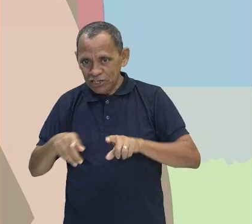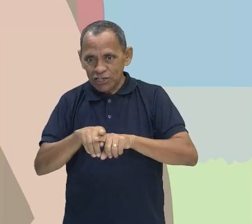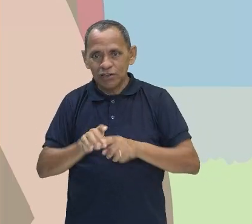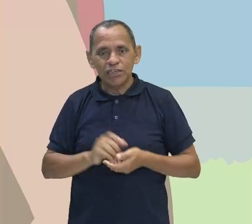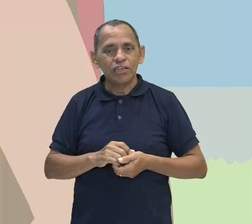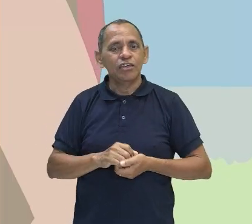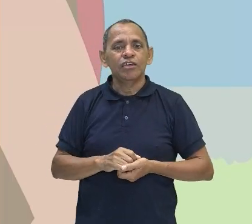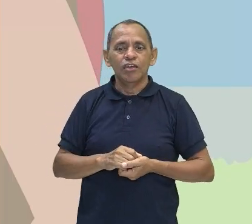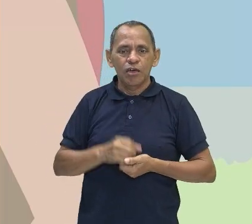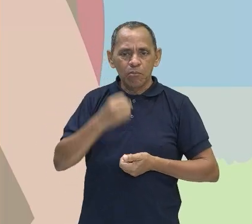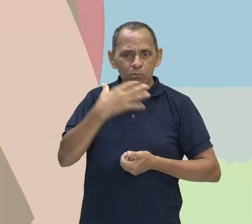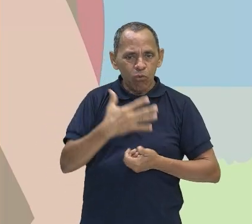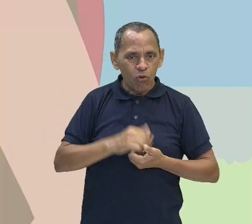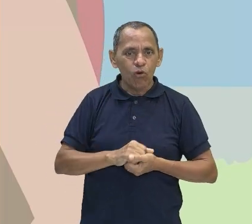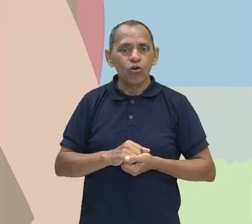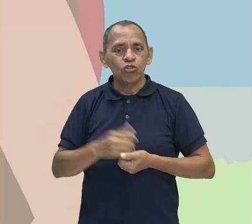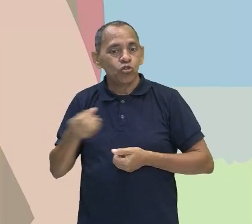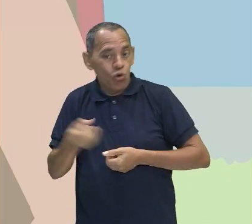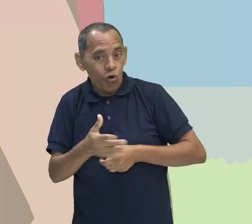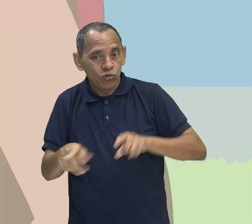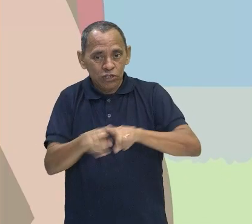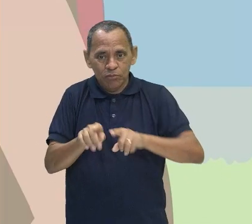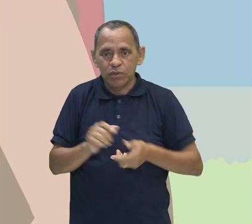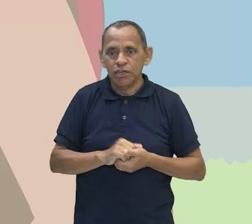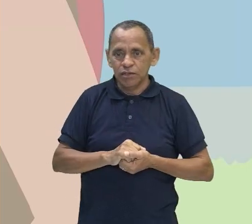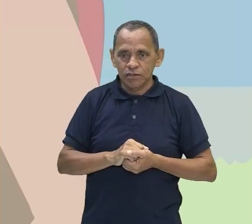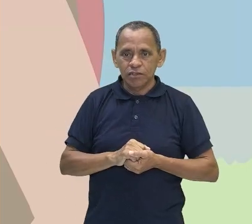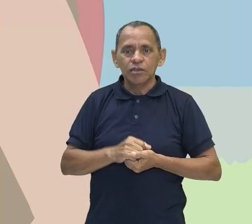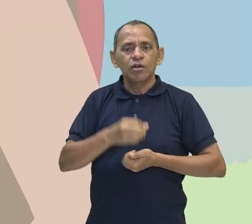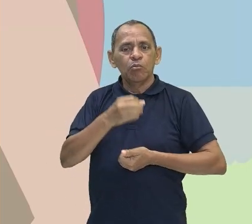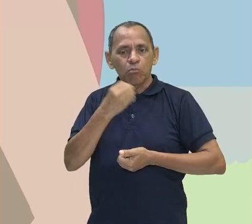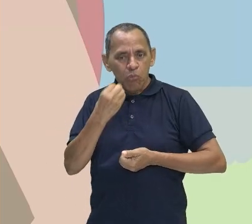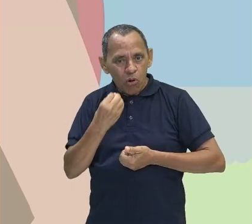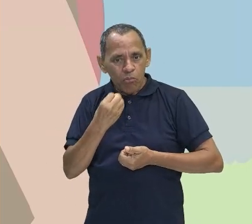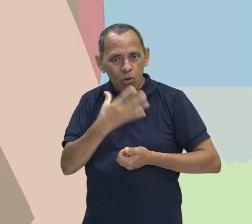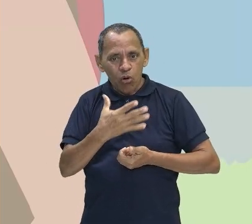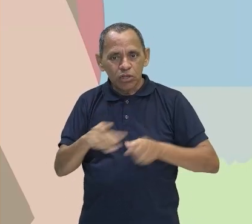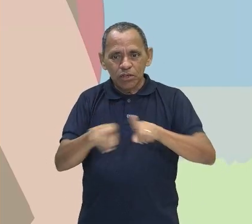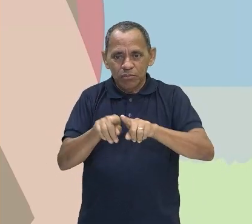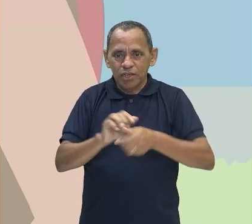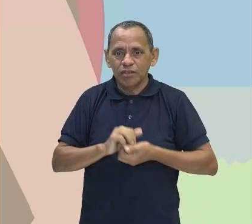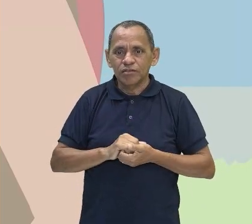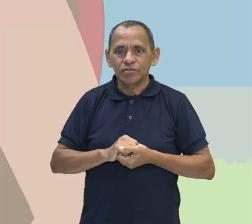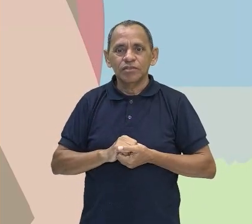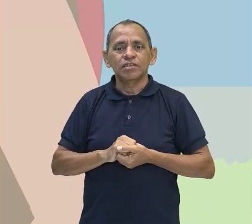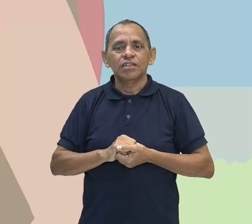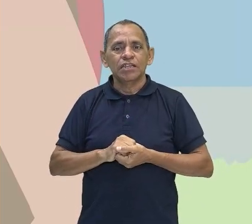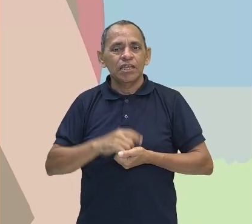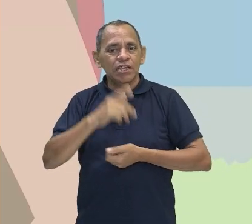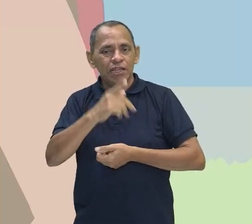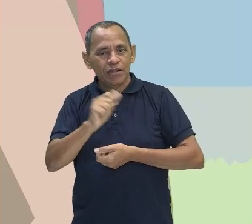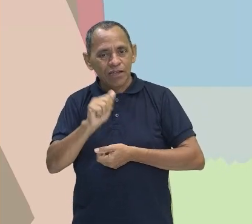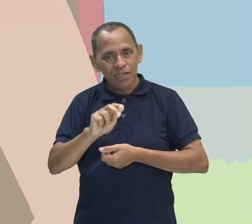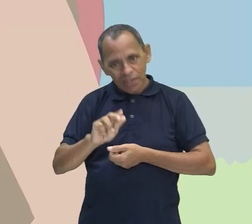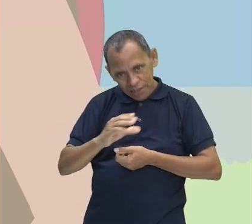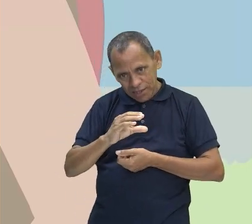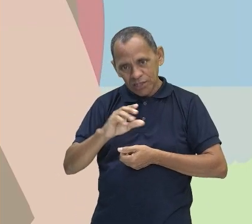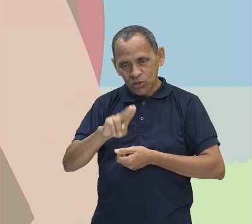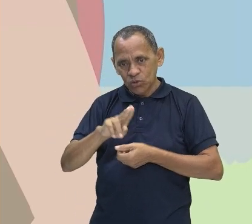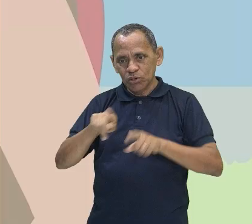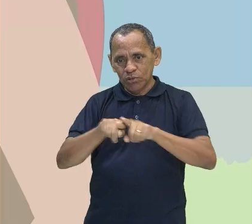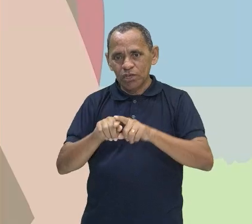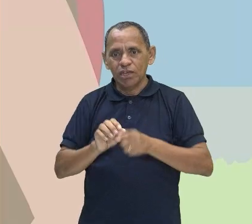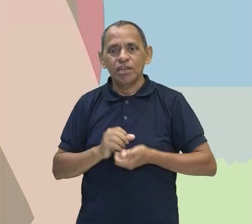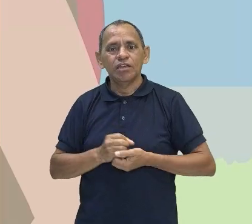É perfeito para um assado suculento no forno. E o pacu dá um caldo que aquece o coração da família